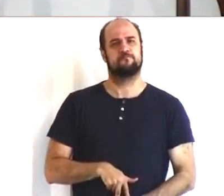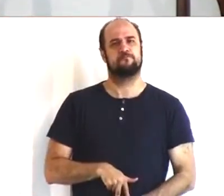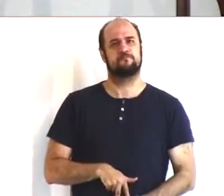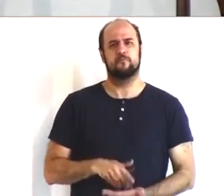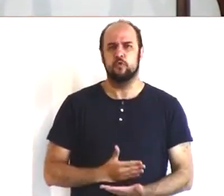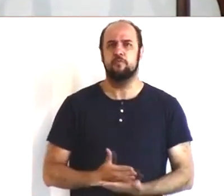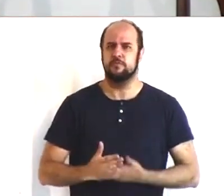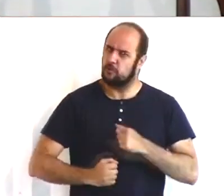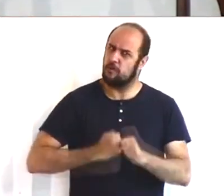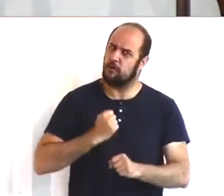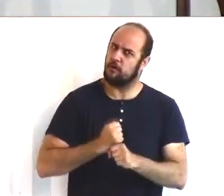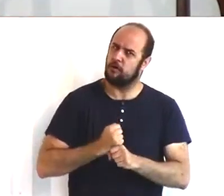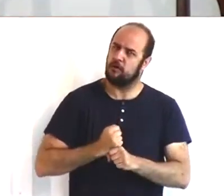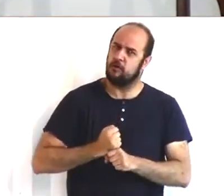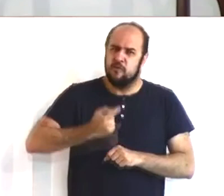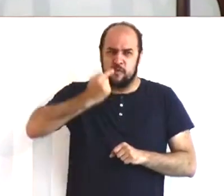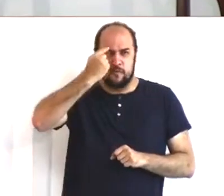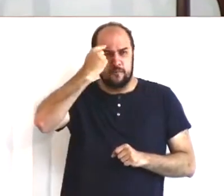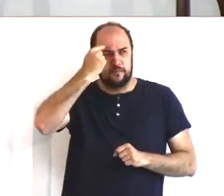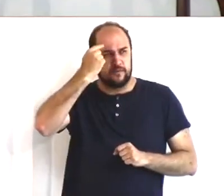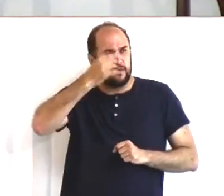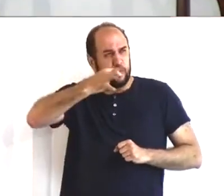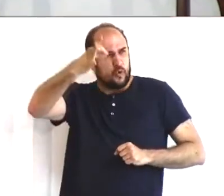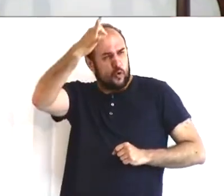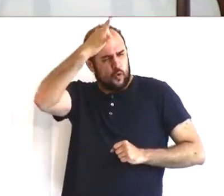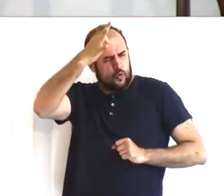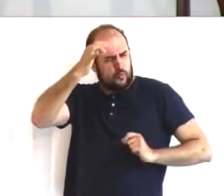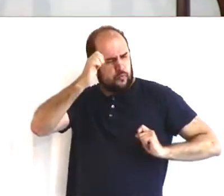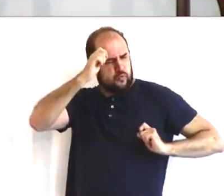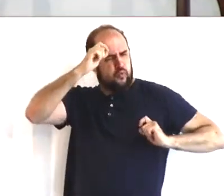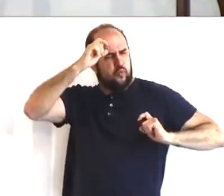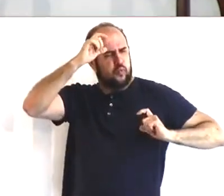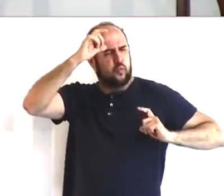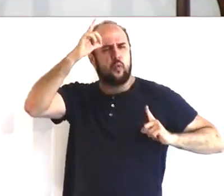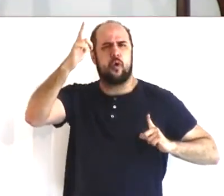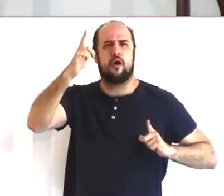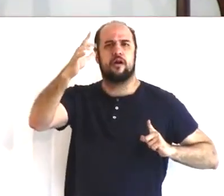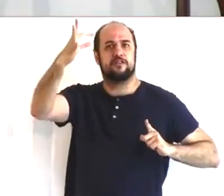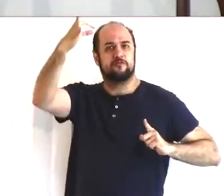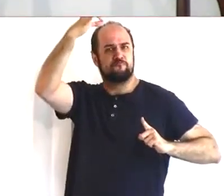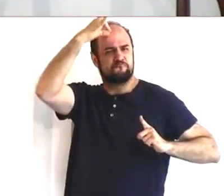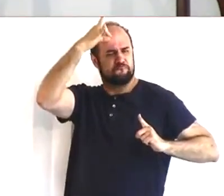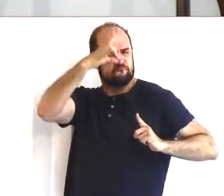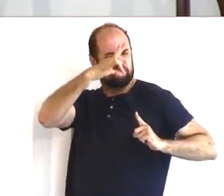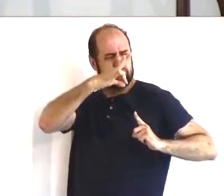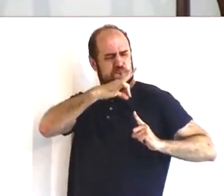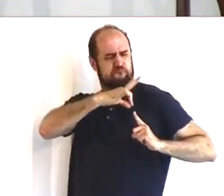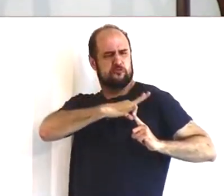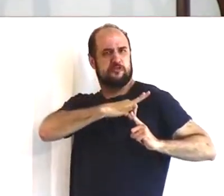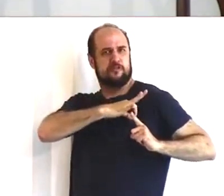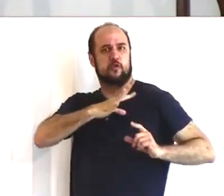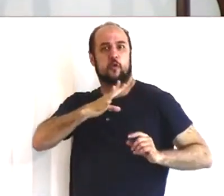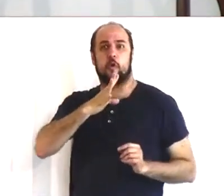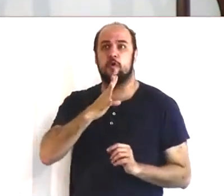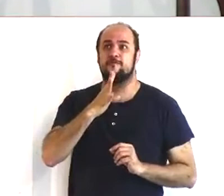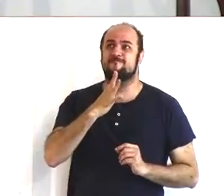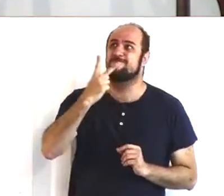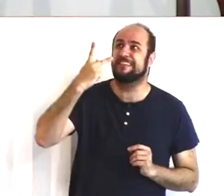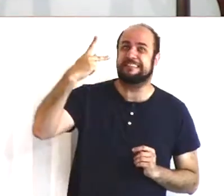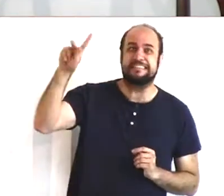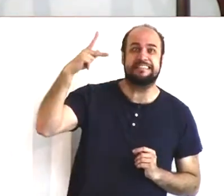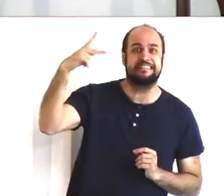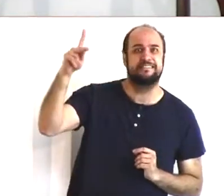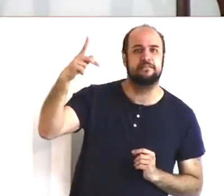ano buscando o enchimento espiritual, porque é só o Espírito Santo nos enchendo do seu conhecimento que nós